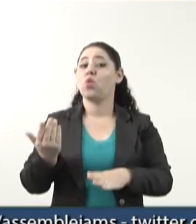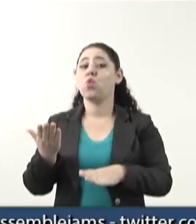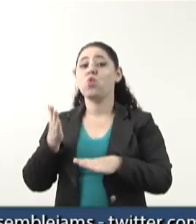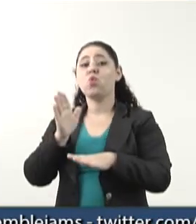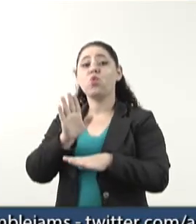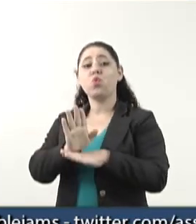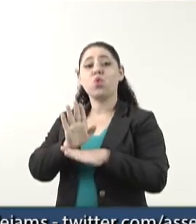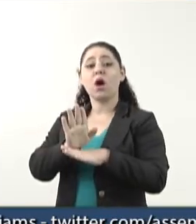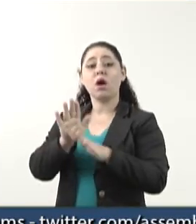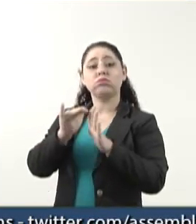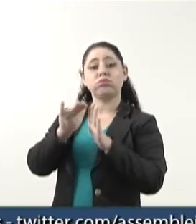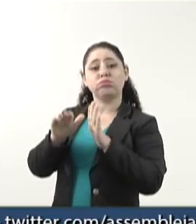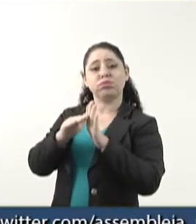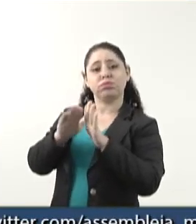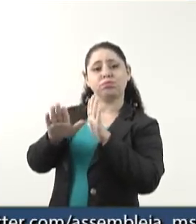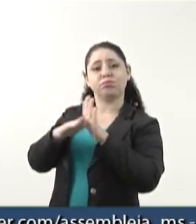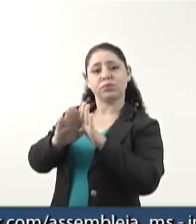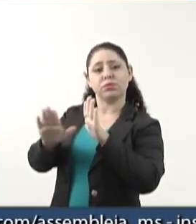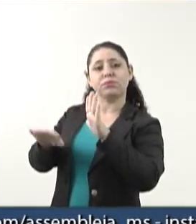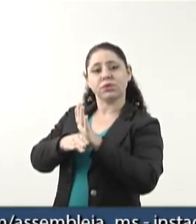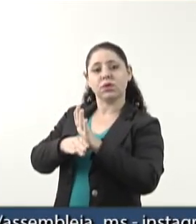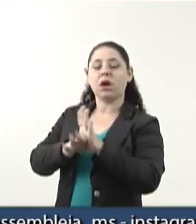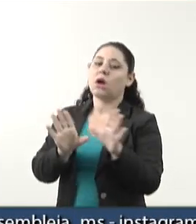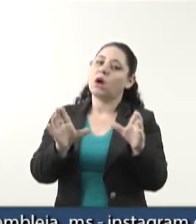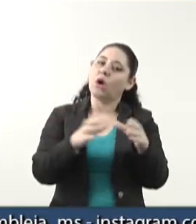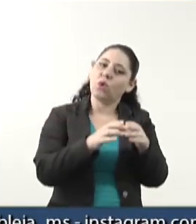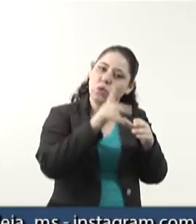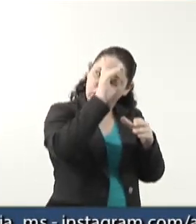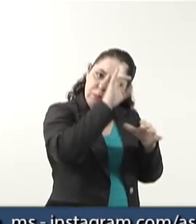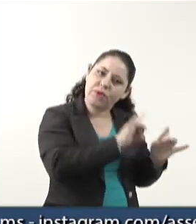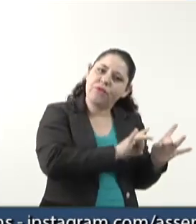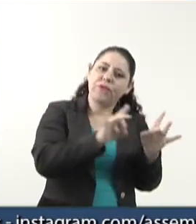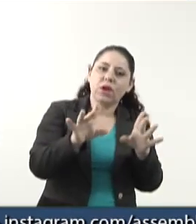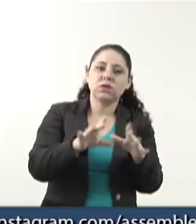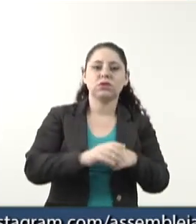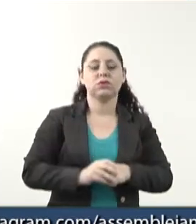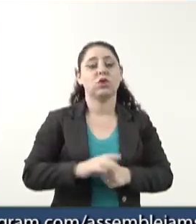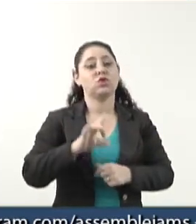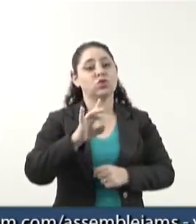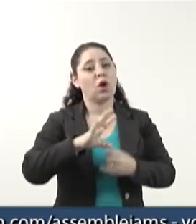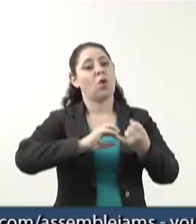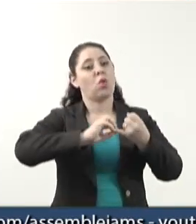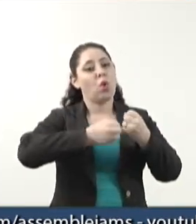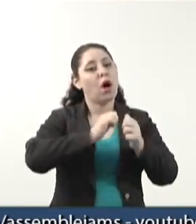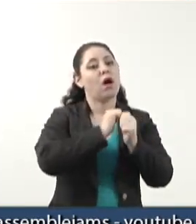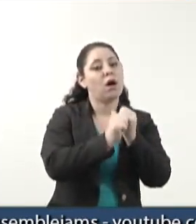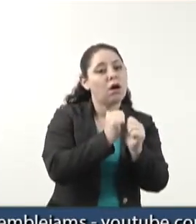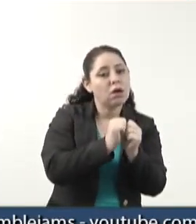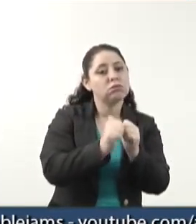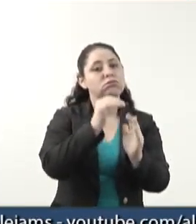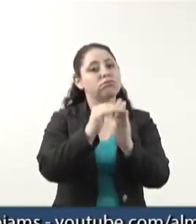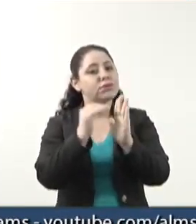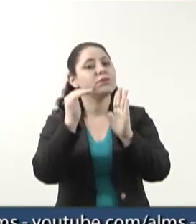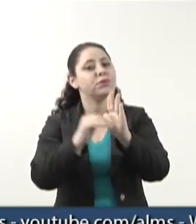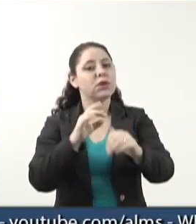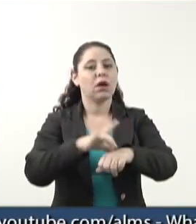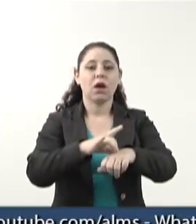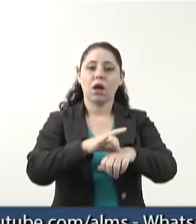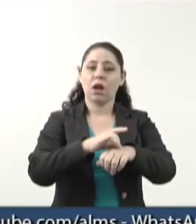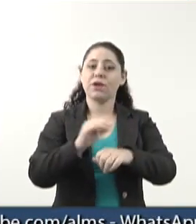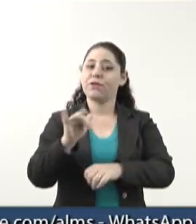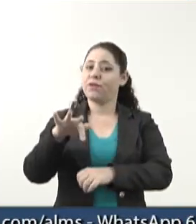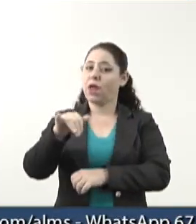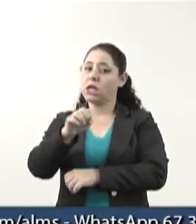ajudando até a baixar a inflação? É o setor produtivo. É só baixar o arroz, baixar o feijão, baixar a carne, que